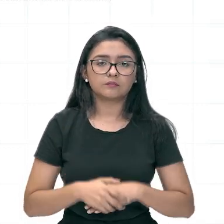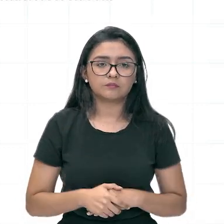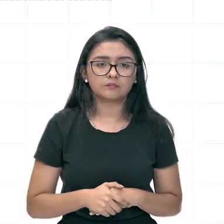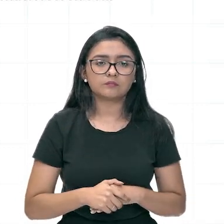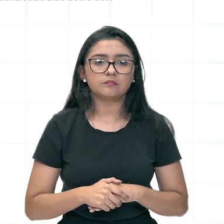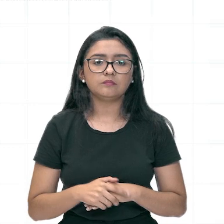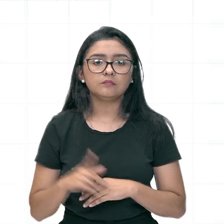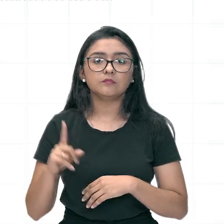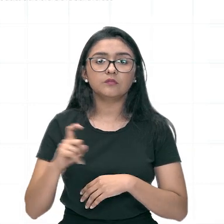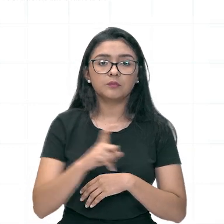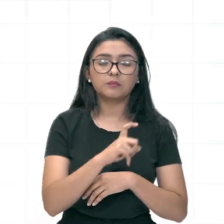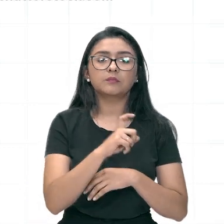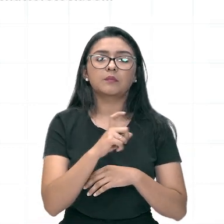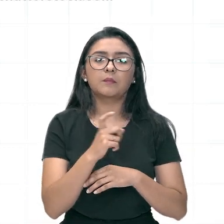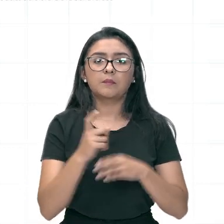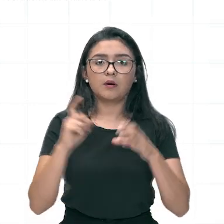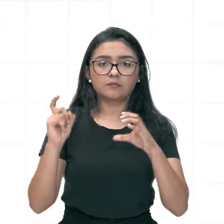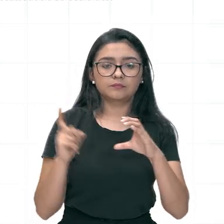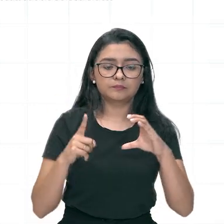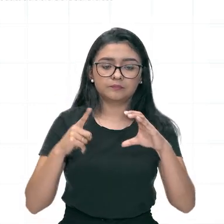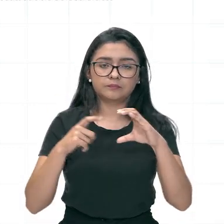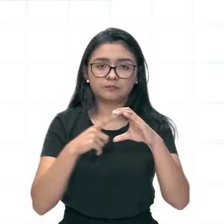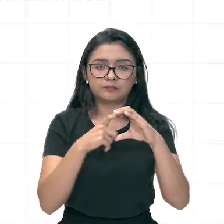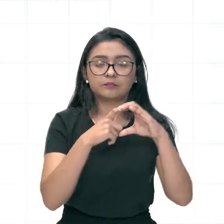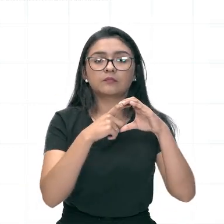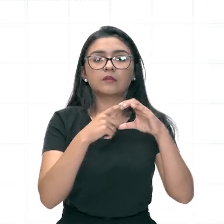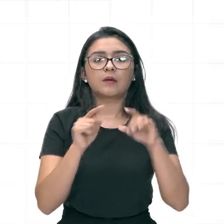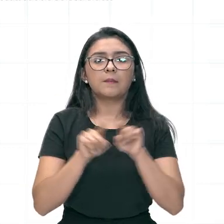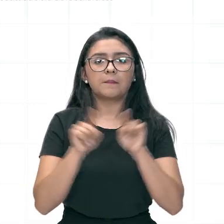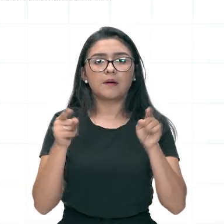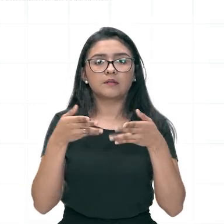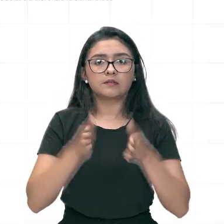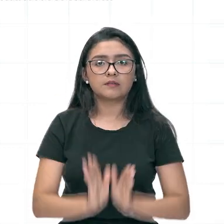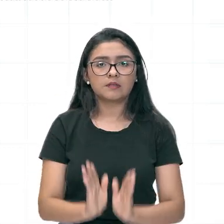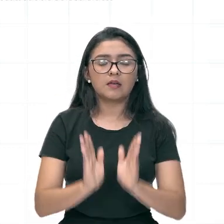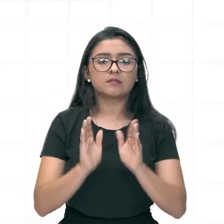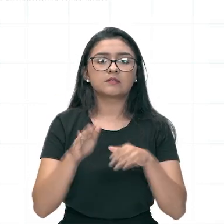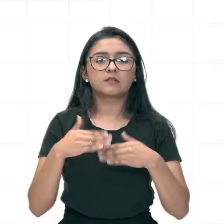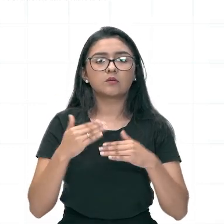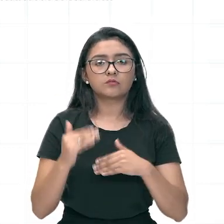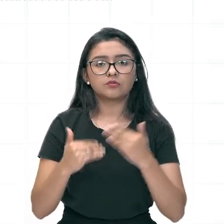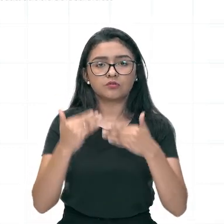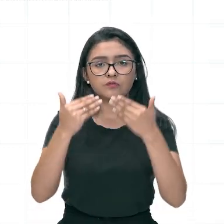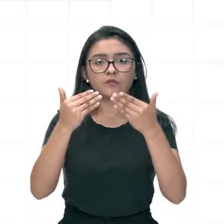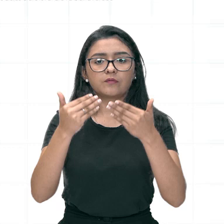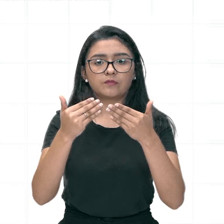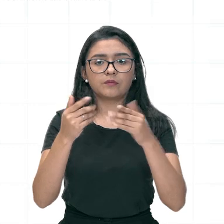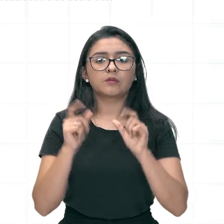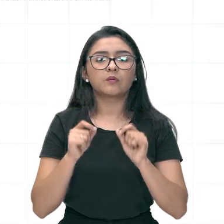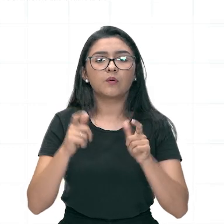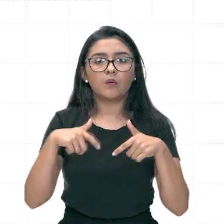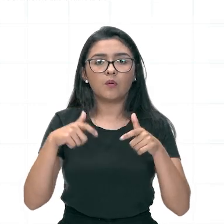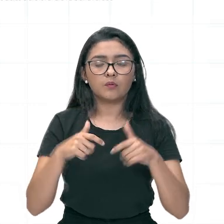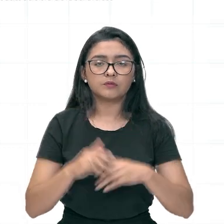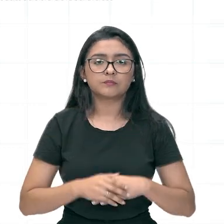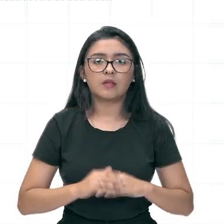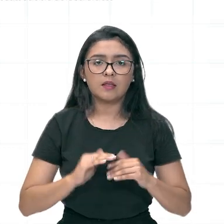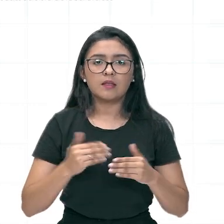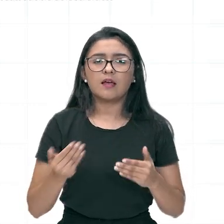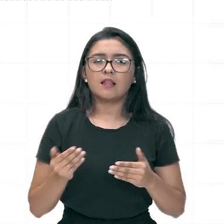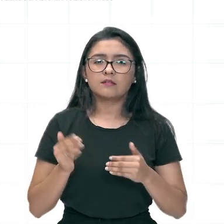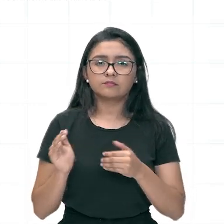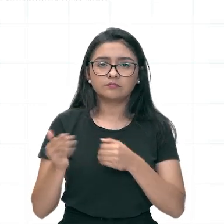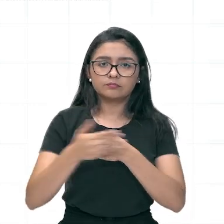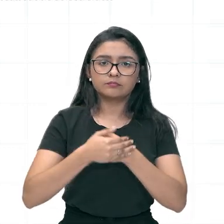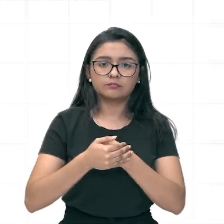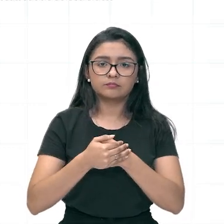e desenvolvem-se no interior do útero. Porém, nasce muito cedo e completa o seu desenvolvimento dentro do marsúpio, que é uma espécie de bolsa,